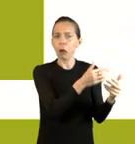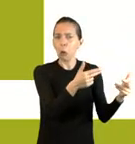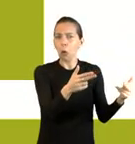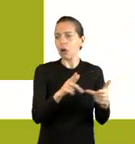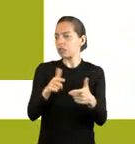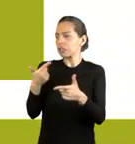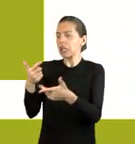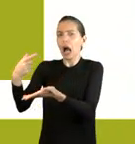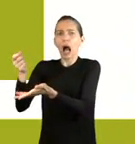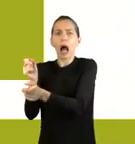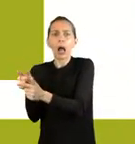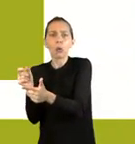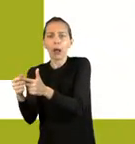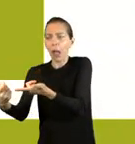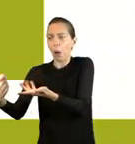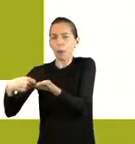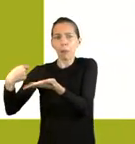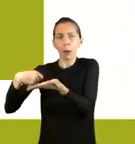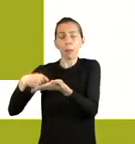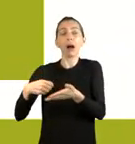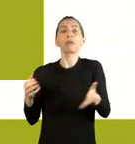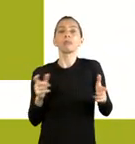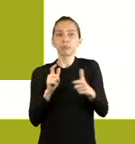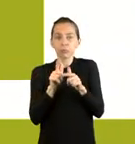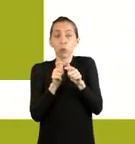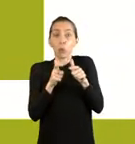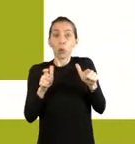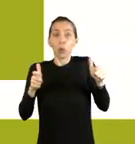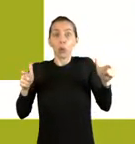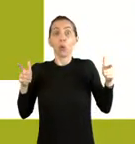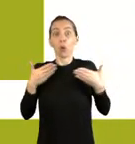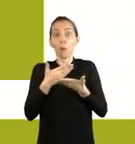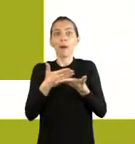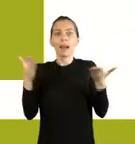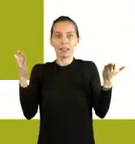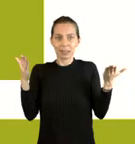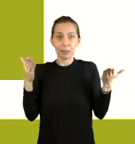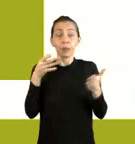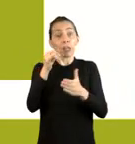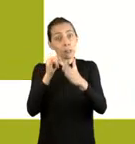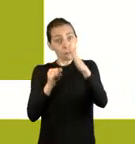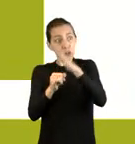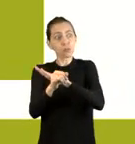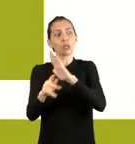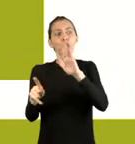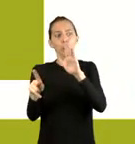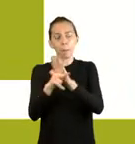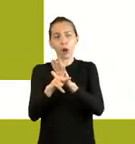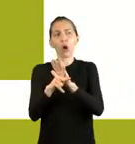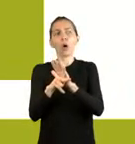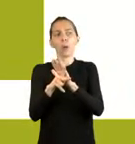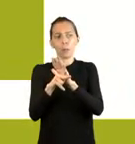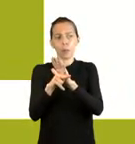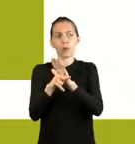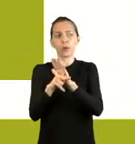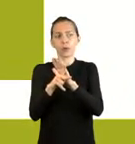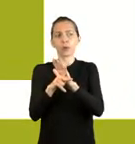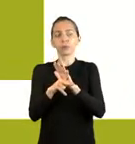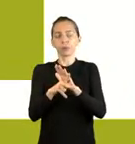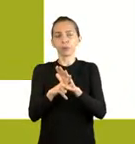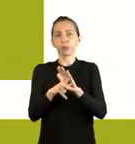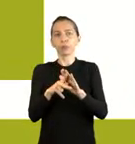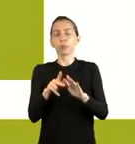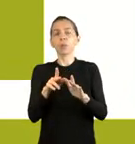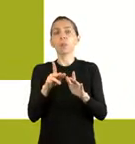tornar maiores e maiores e maiores. E o investimento é uma fonte de receita muito legal, porque você não